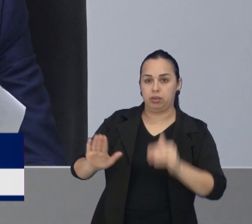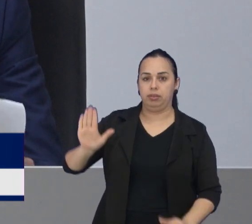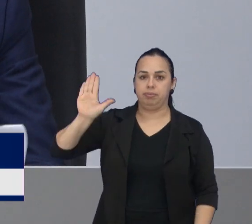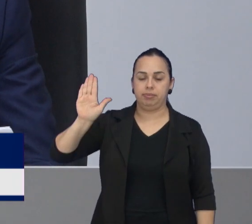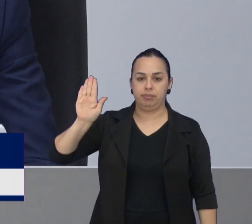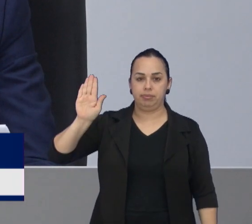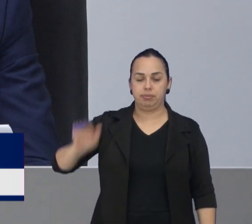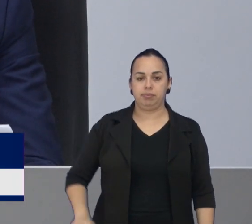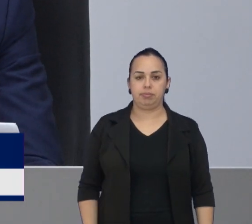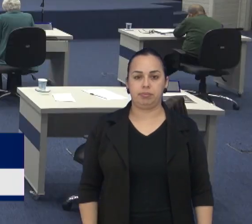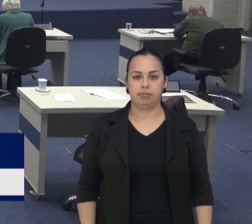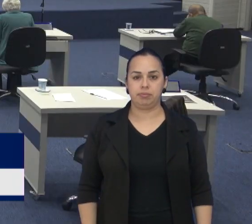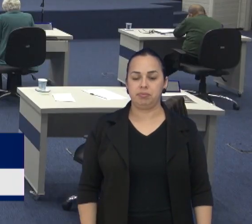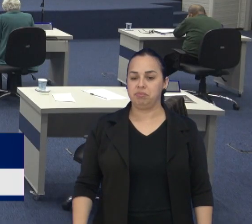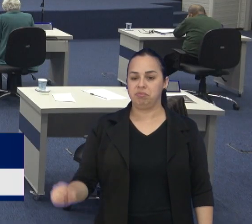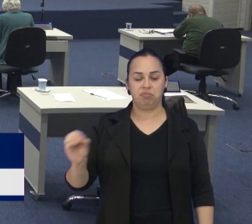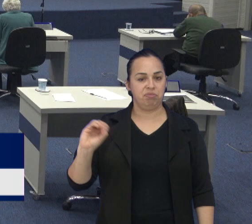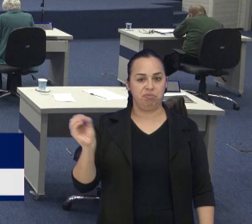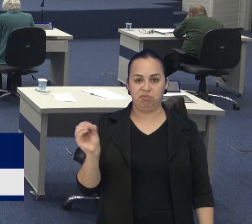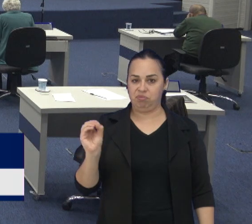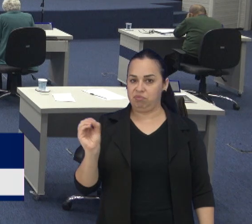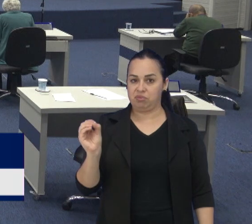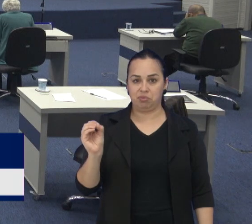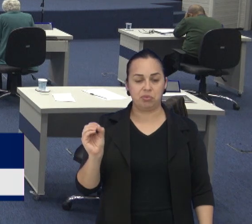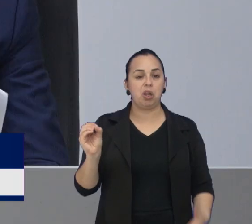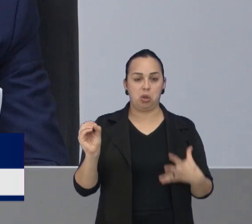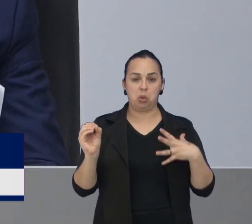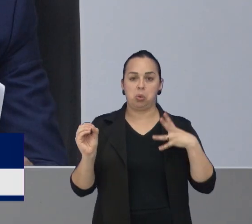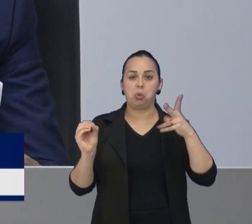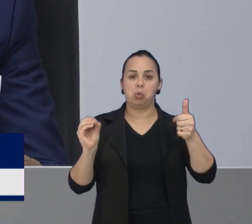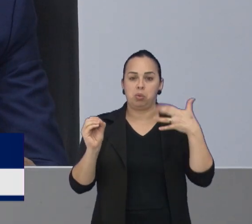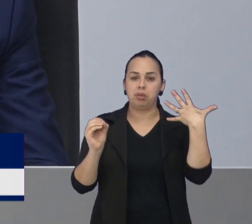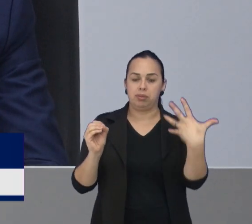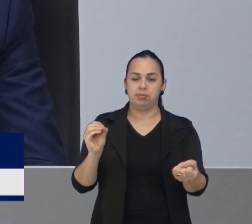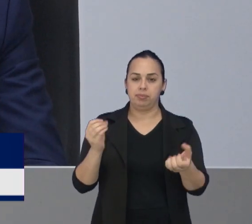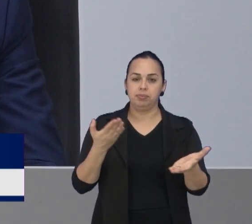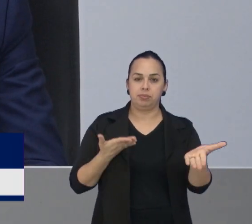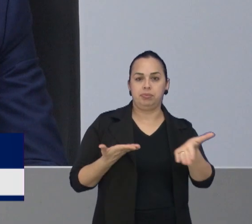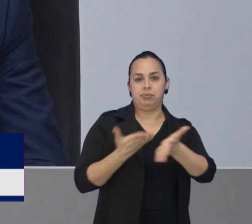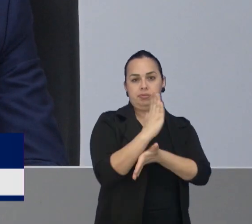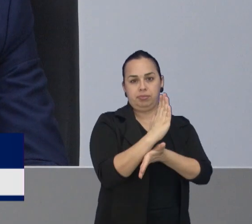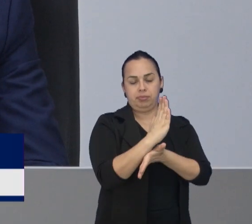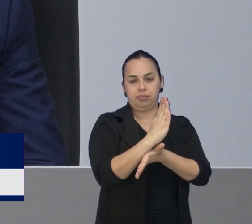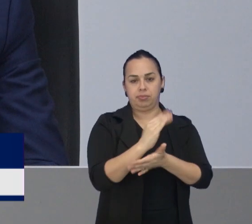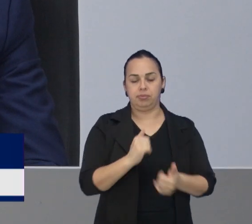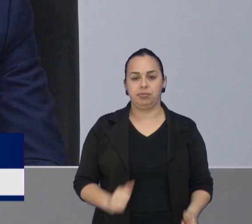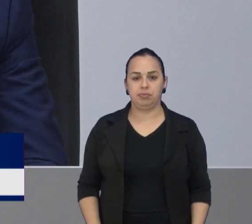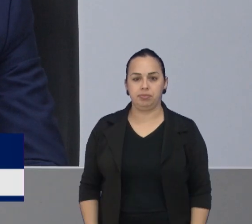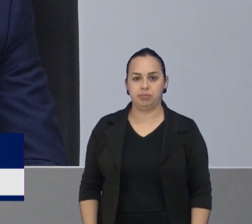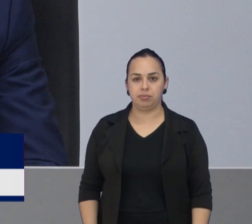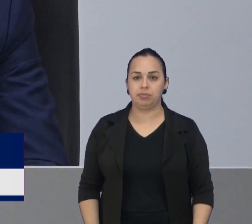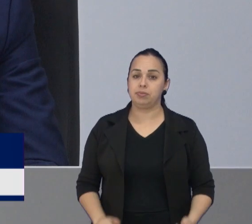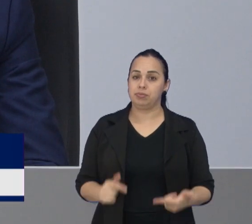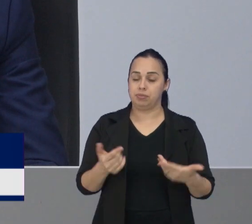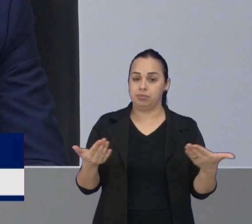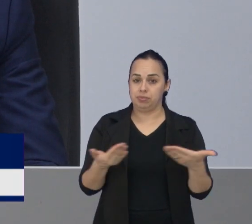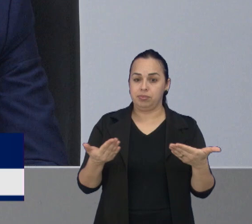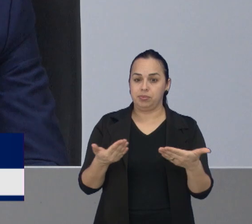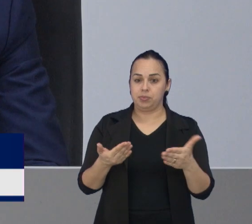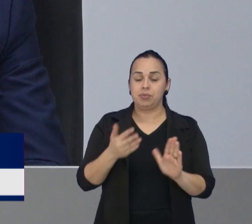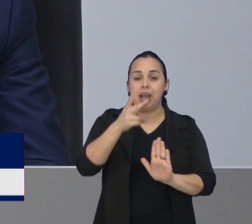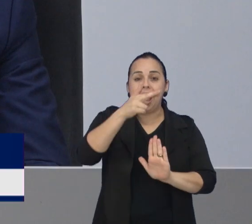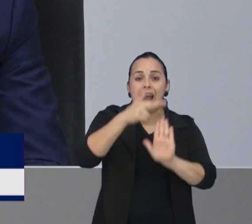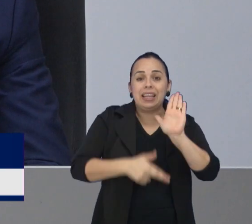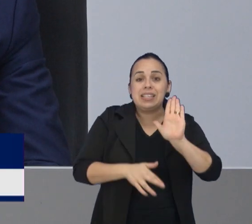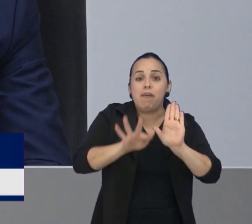os contrários que se manifestem. Nenhum voto contrário, senhor presidente. Sem nenhum voto contrário, o projeto está aprovado. Em discussão, a